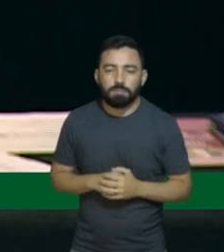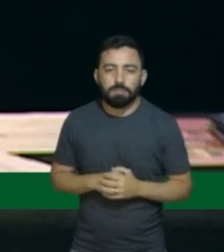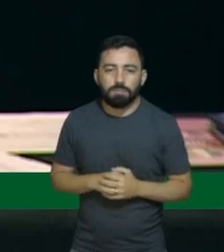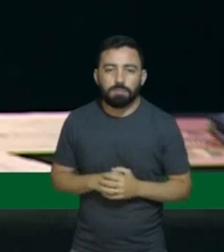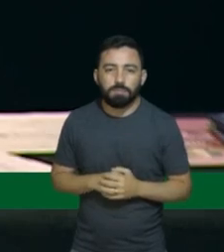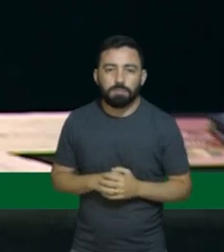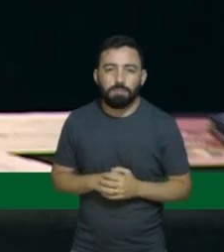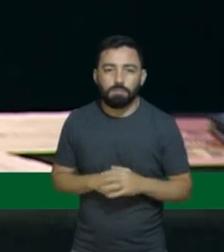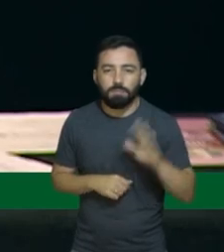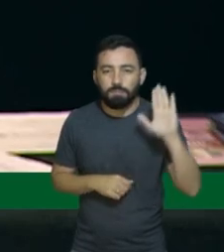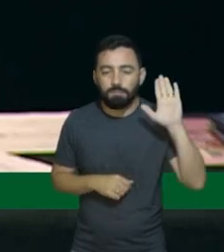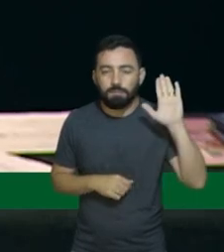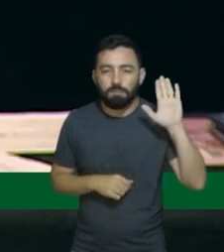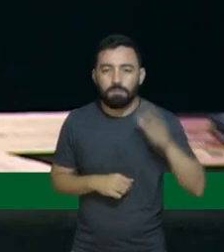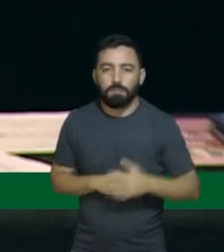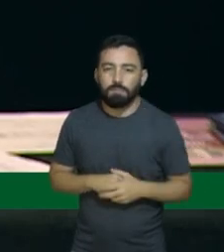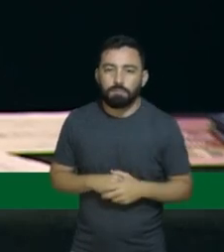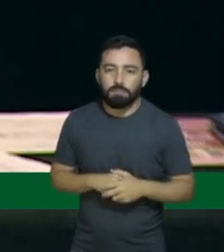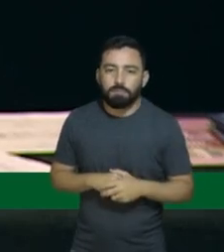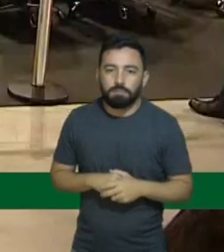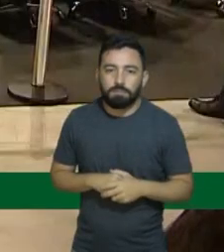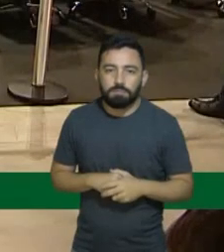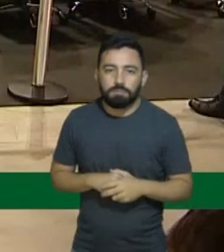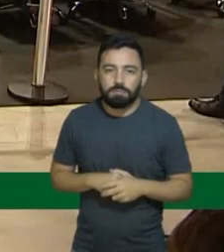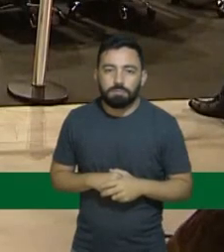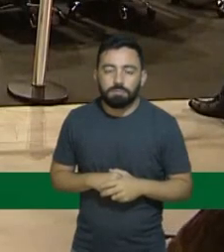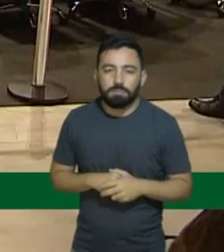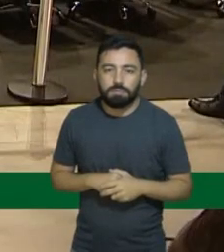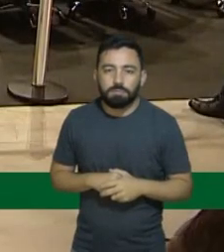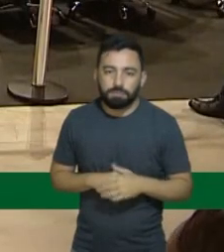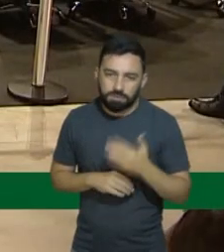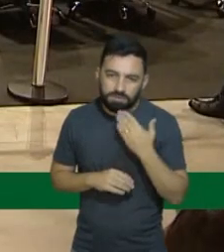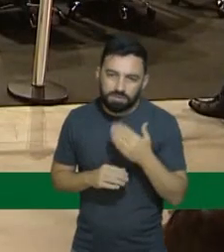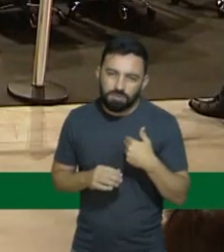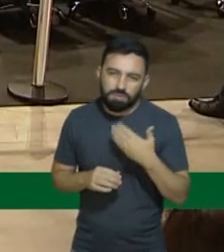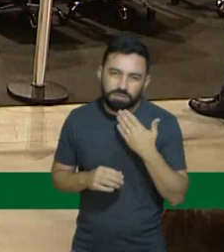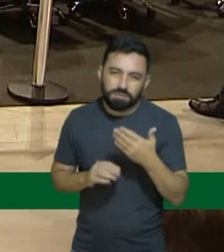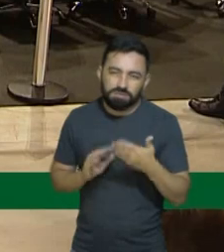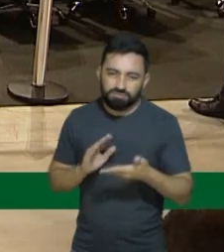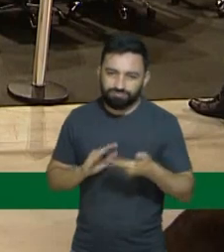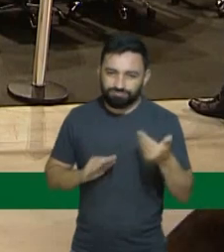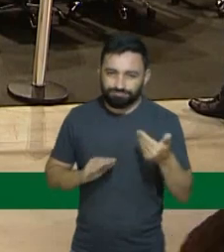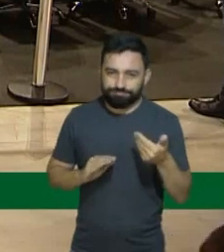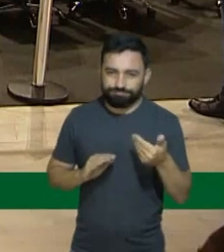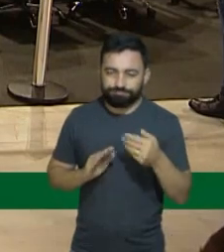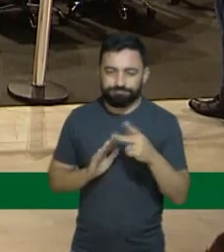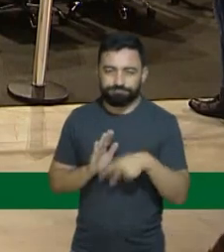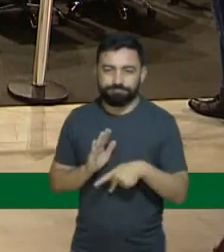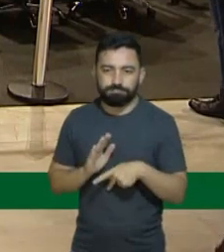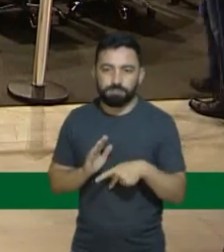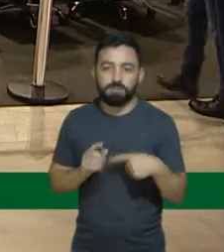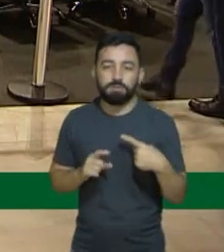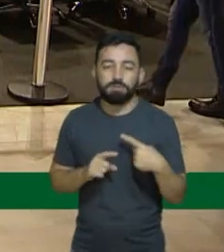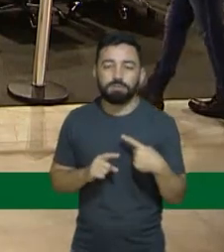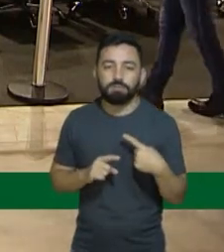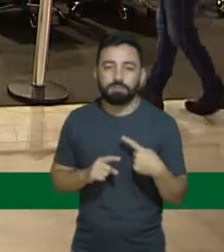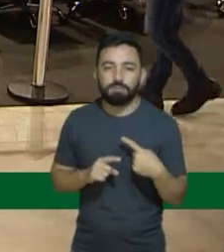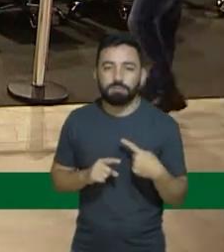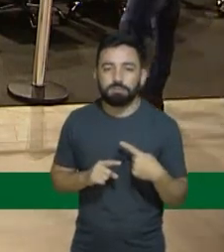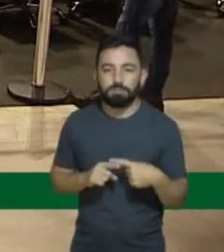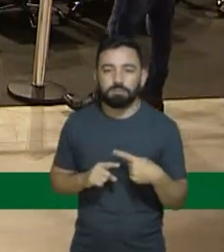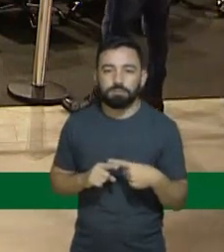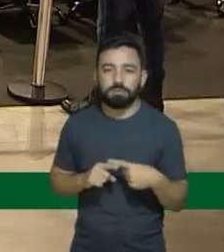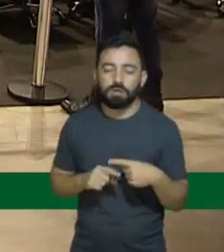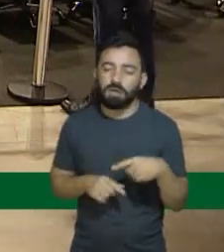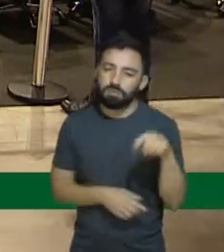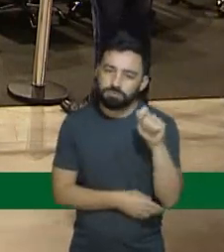ordem por favor questão de ordem com a palavra do deputado a retirada desse projeto inclusive é um pedido eh das